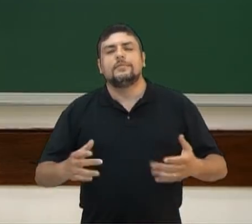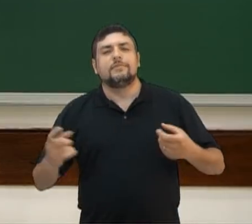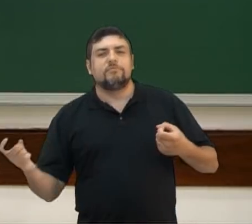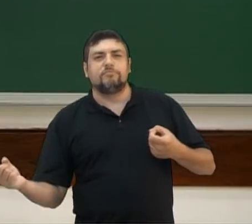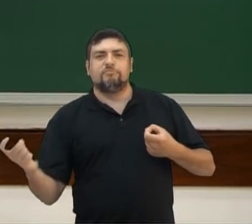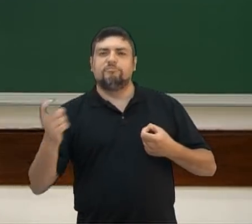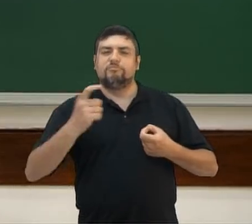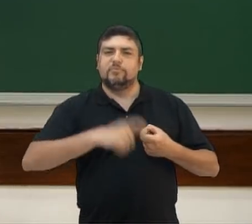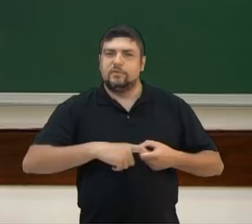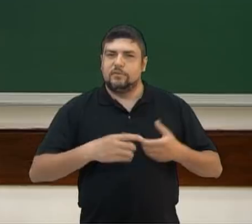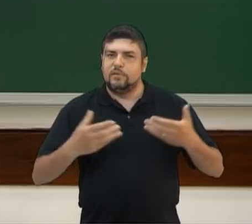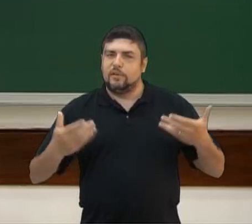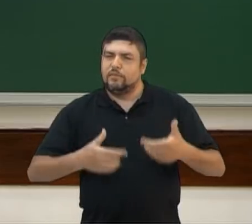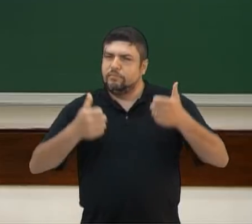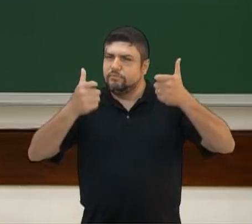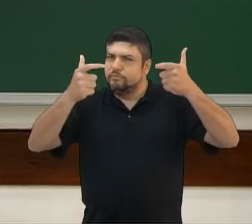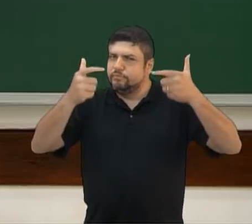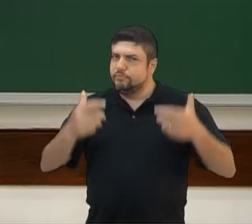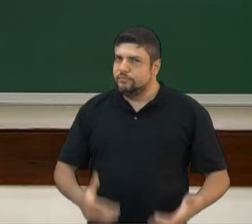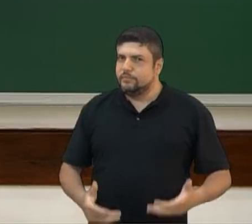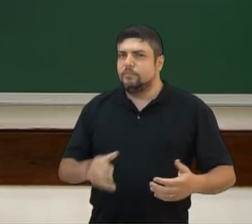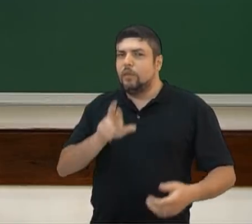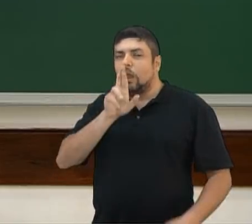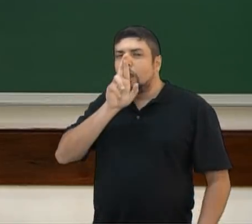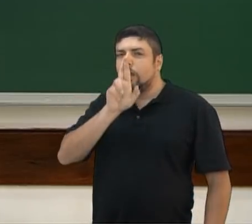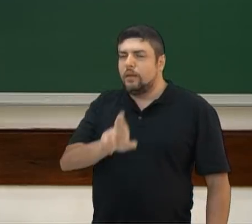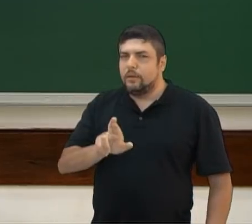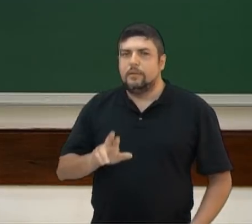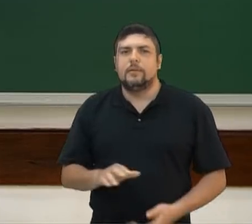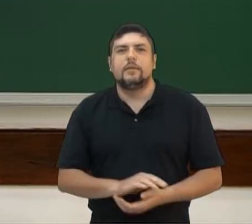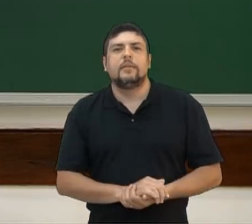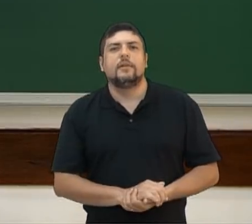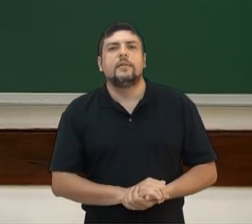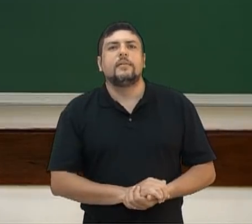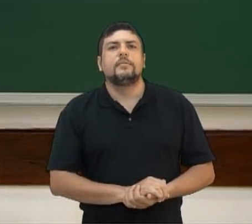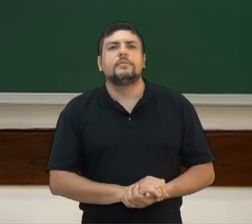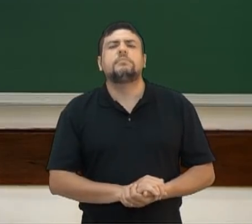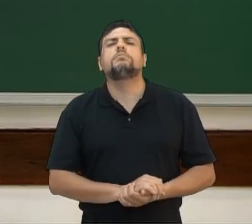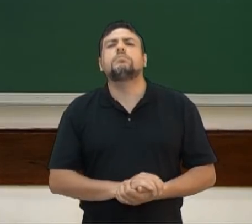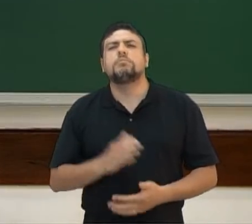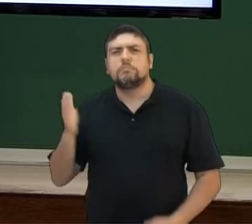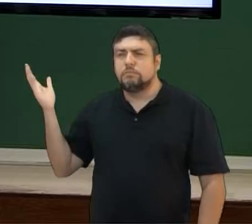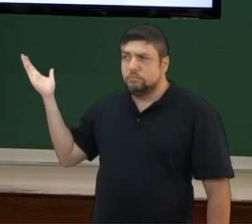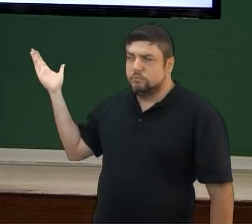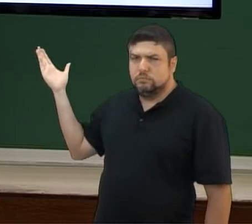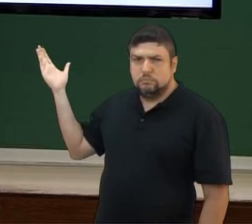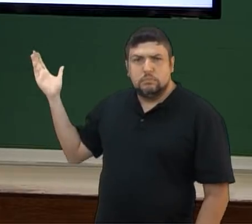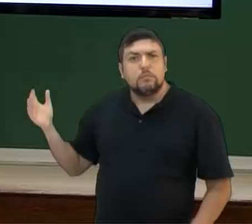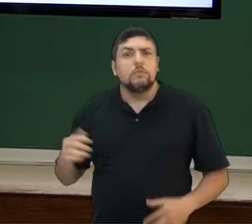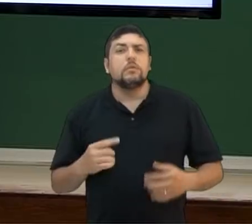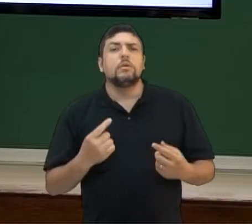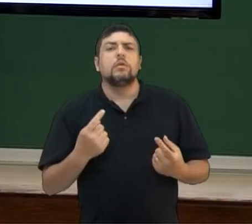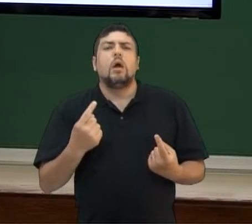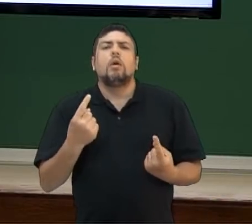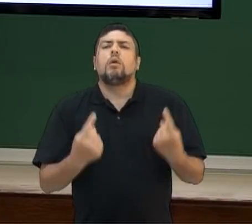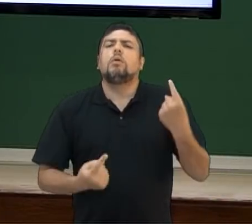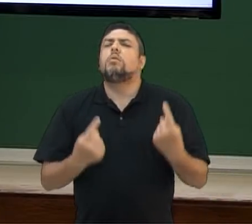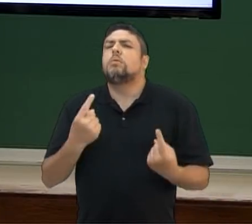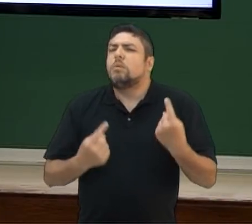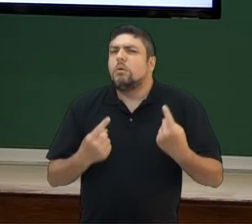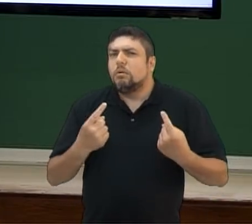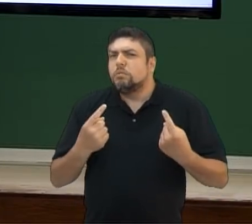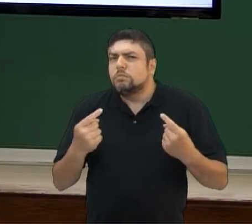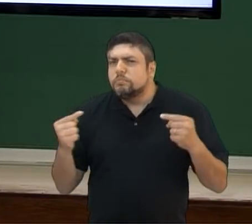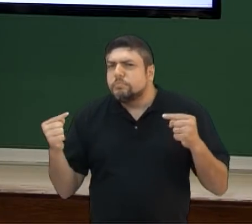Voltamos aqui com a resolução da nossa primeira atividade. Qual desses símbolos você considerou, você entende que são